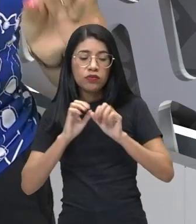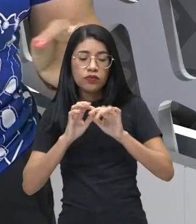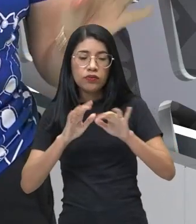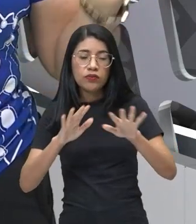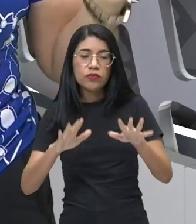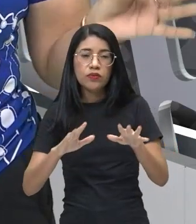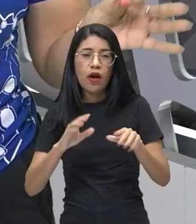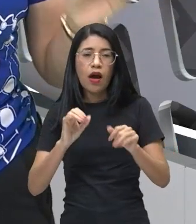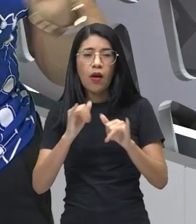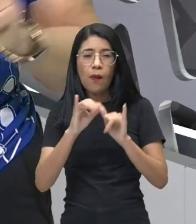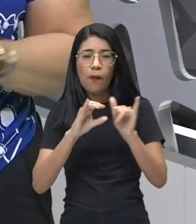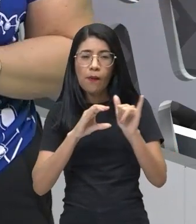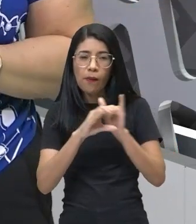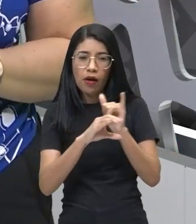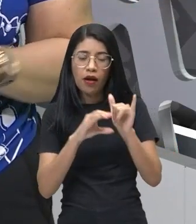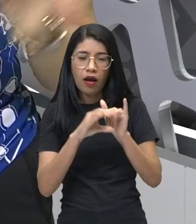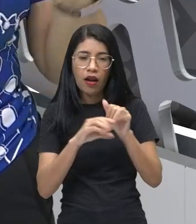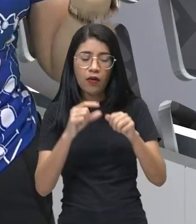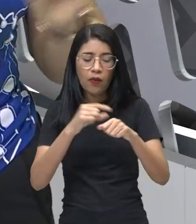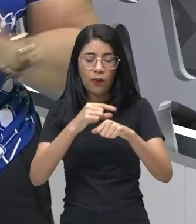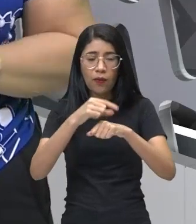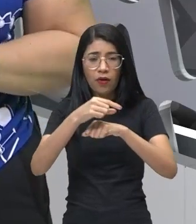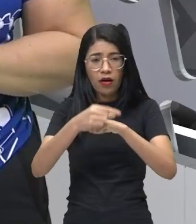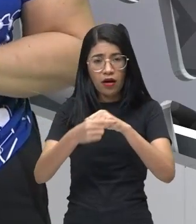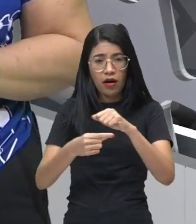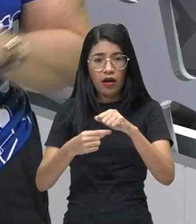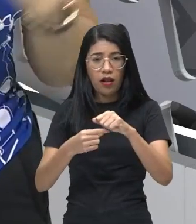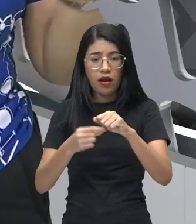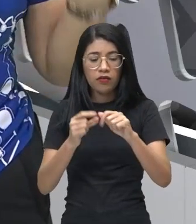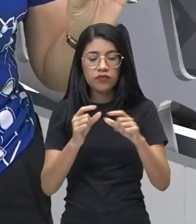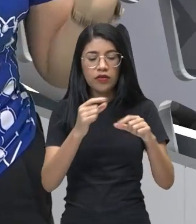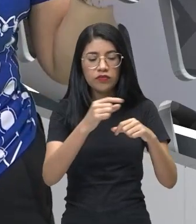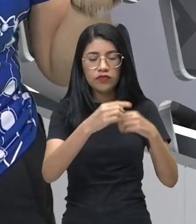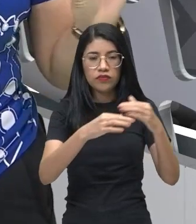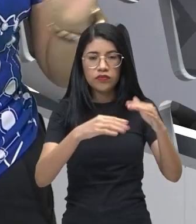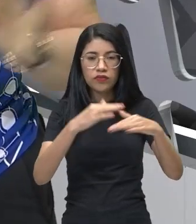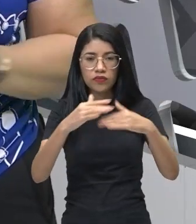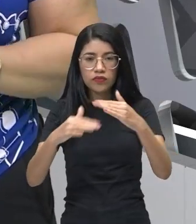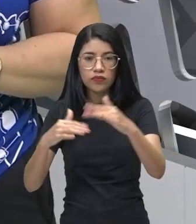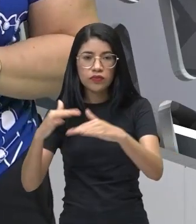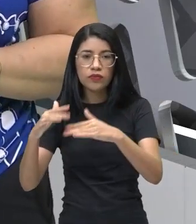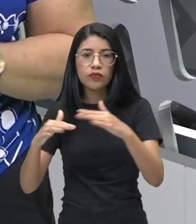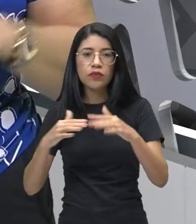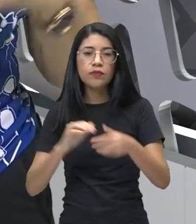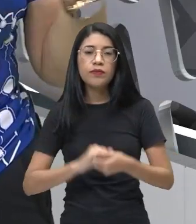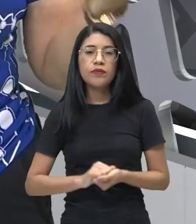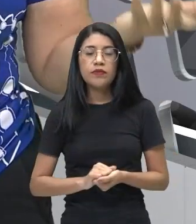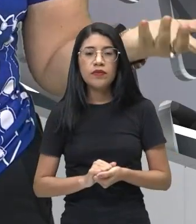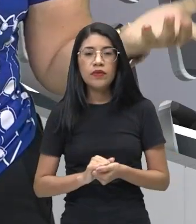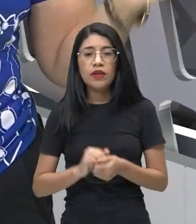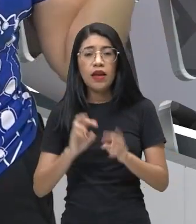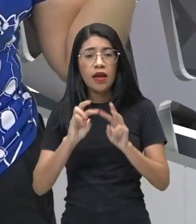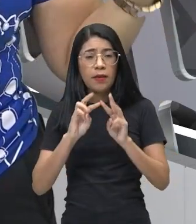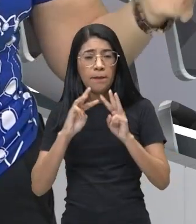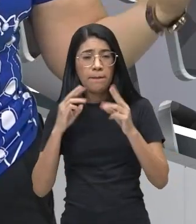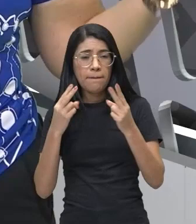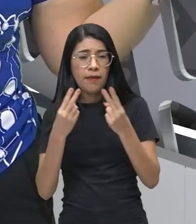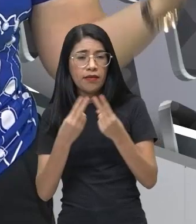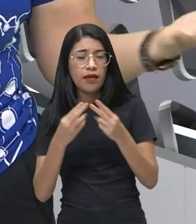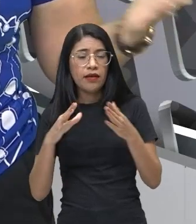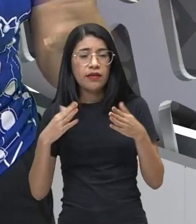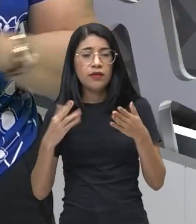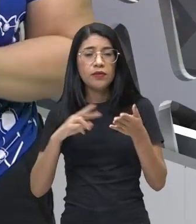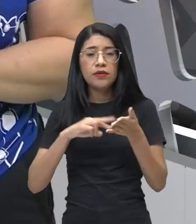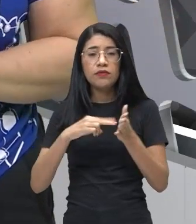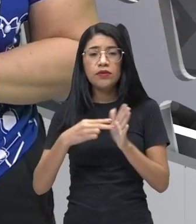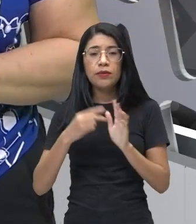energia térmica passa de partícula para partícula, sem transporte de matéria. Logo, isso quer dizer o